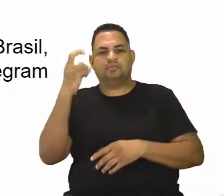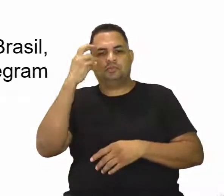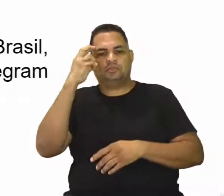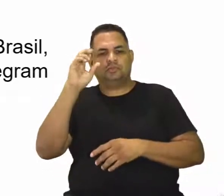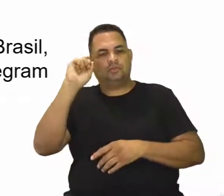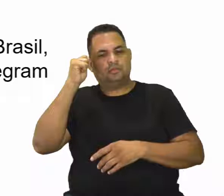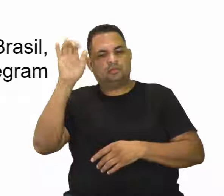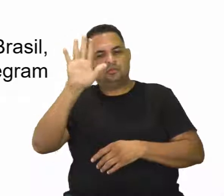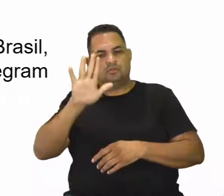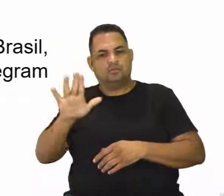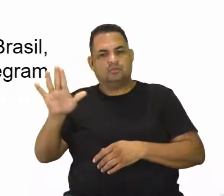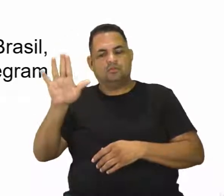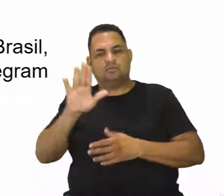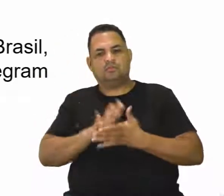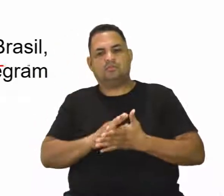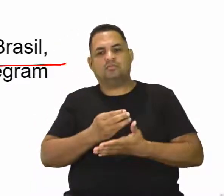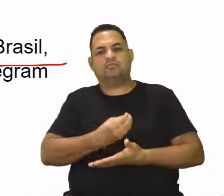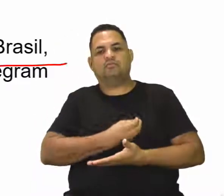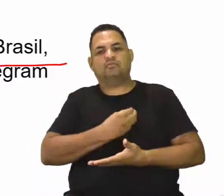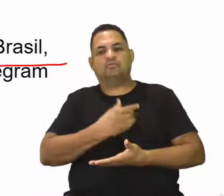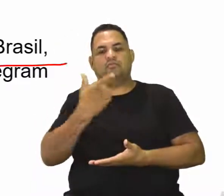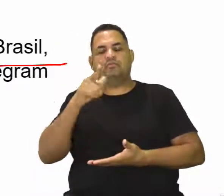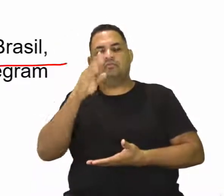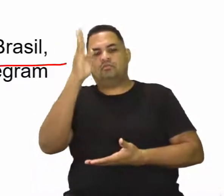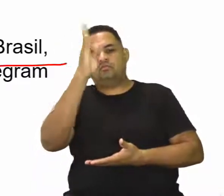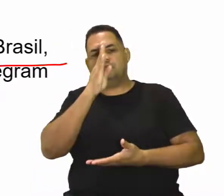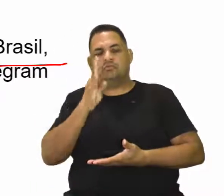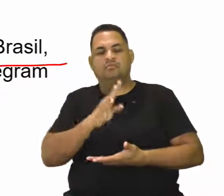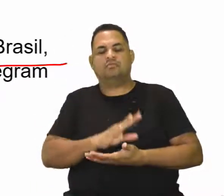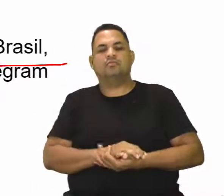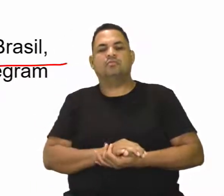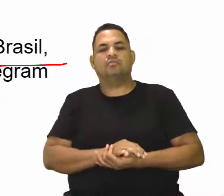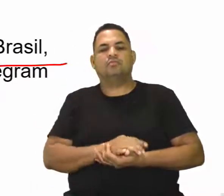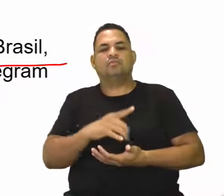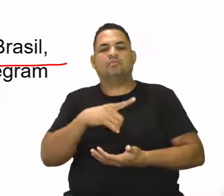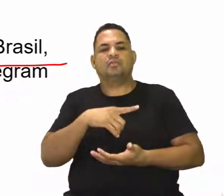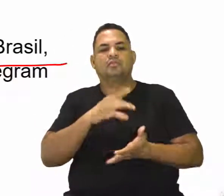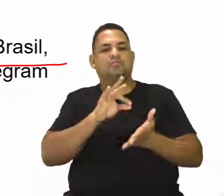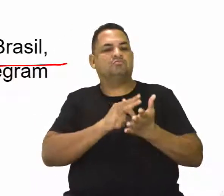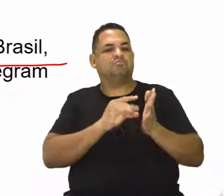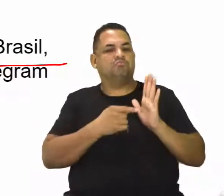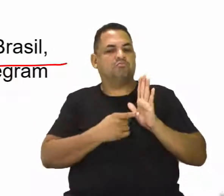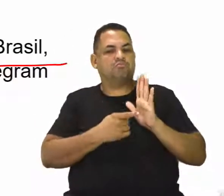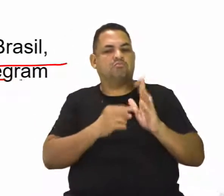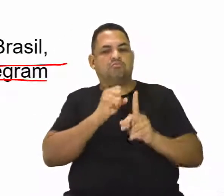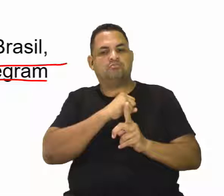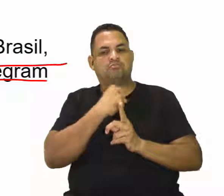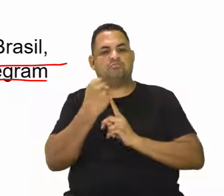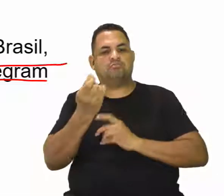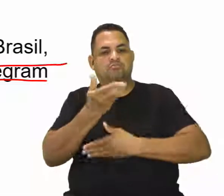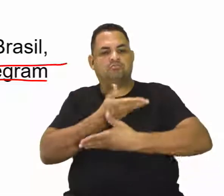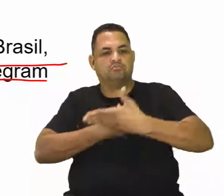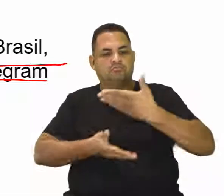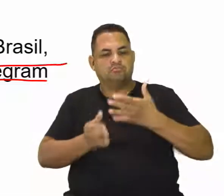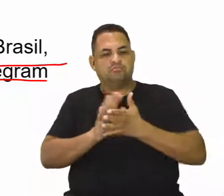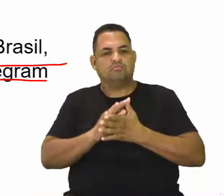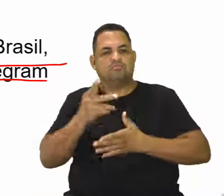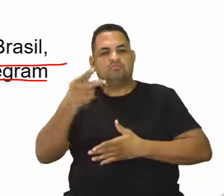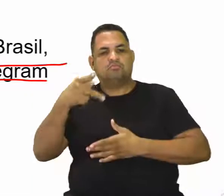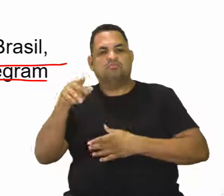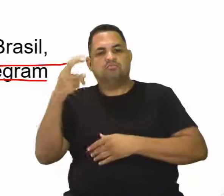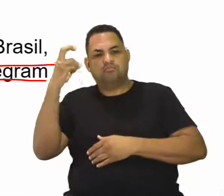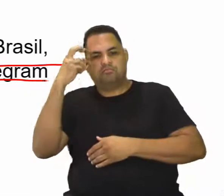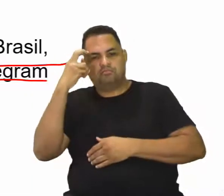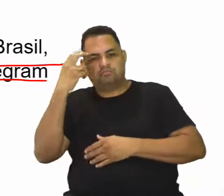africana, ela é revivida no Brasil. Temos a evidência de como as sociedades integram